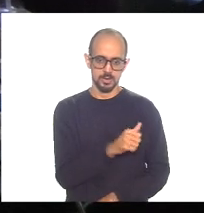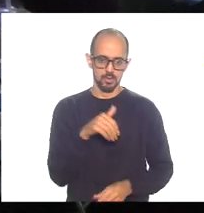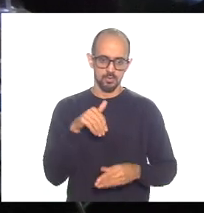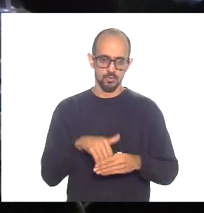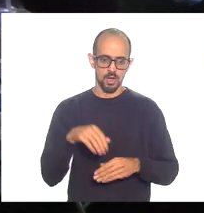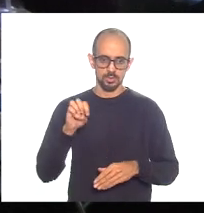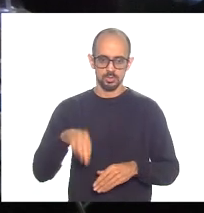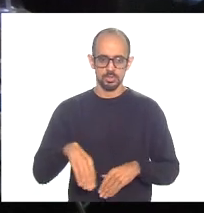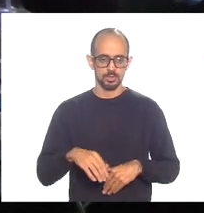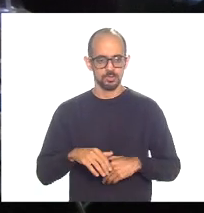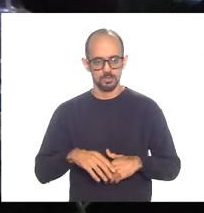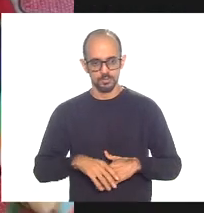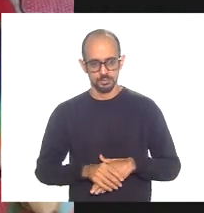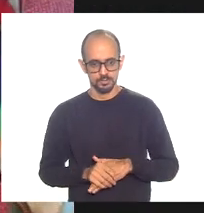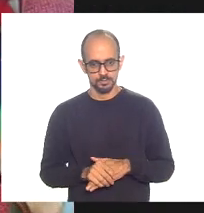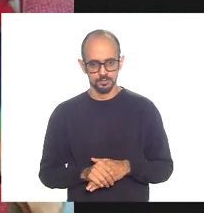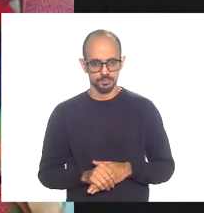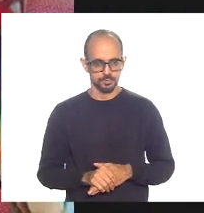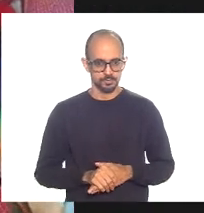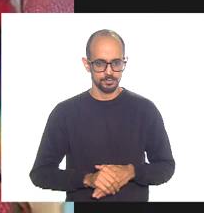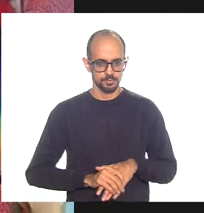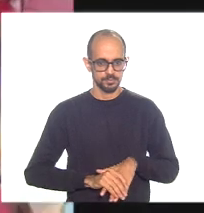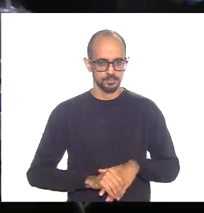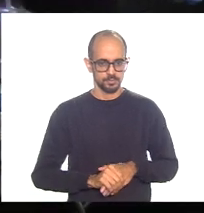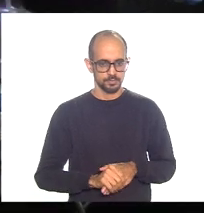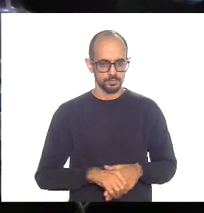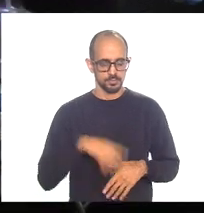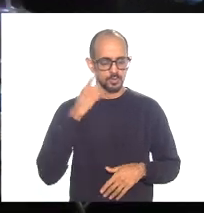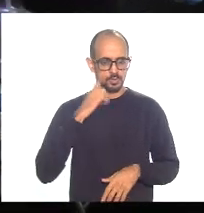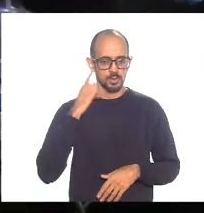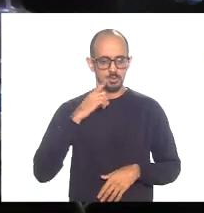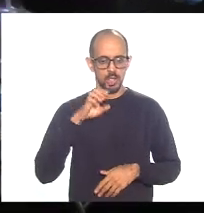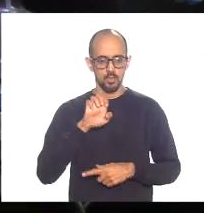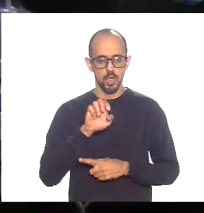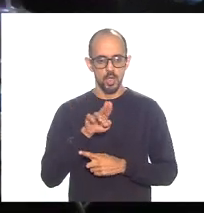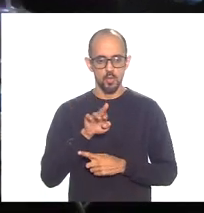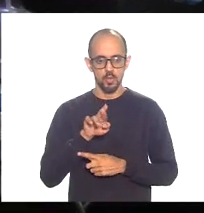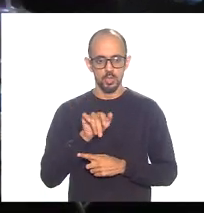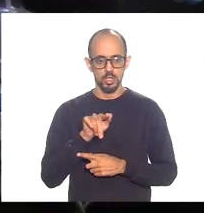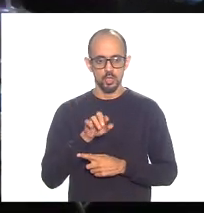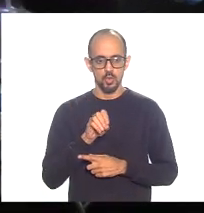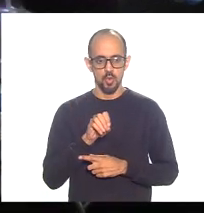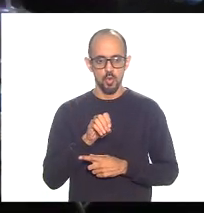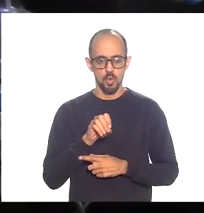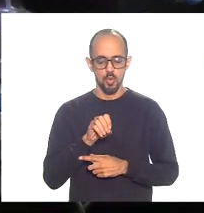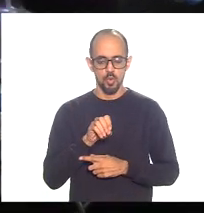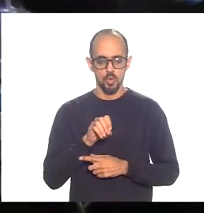Voto favorável. Deputado Eurico Júnior.